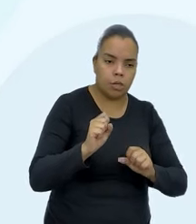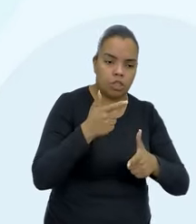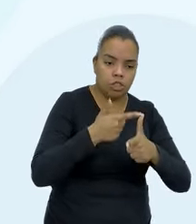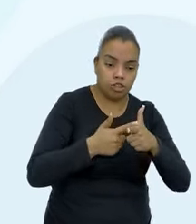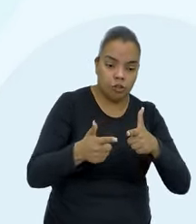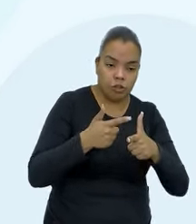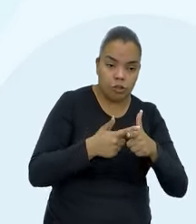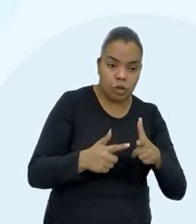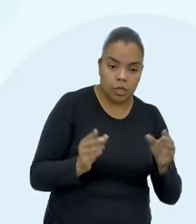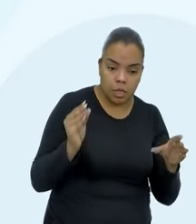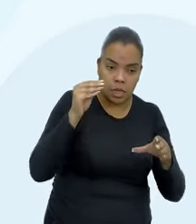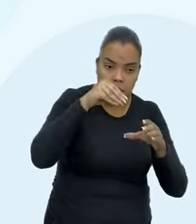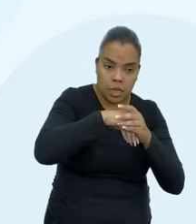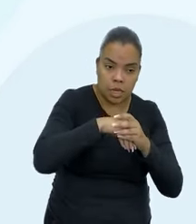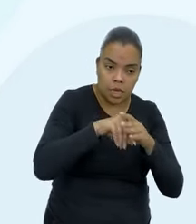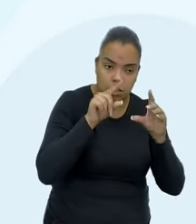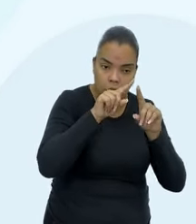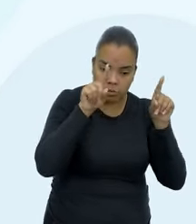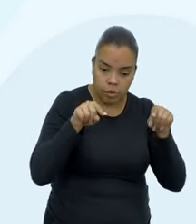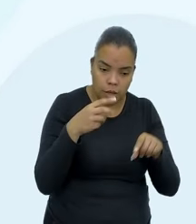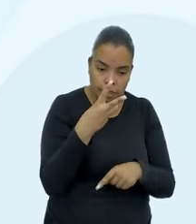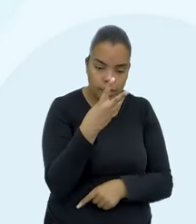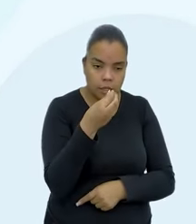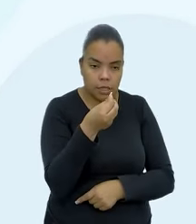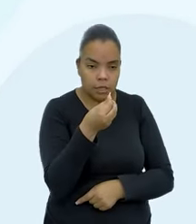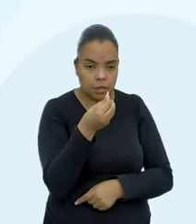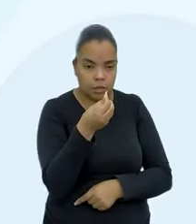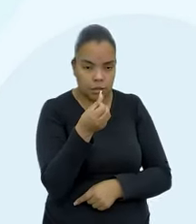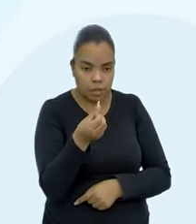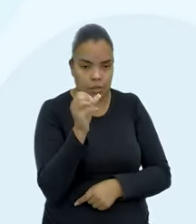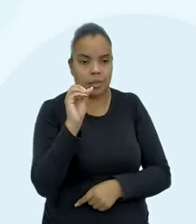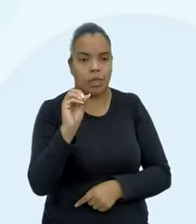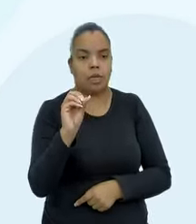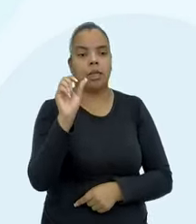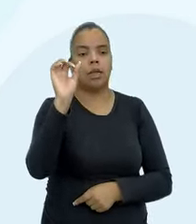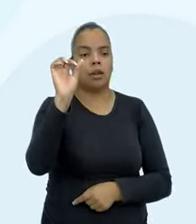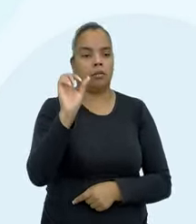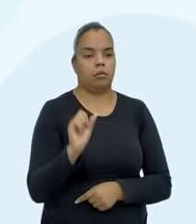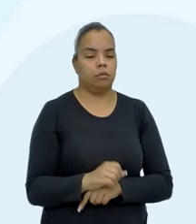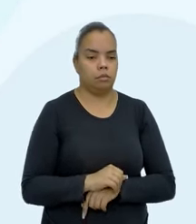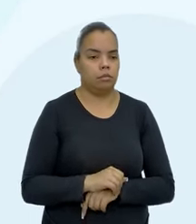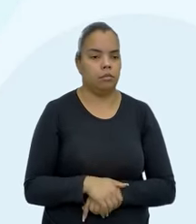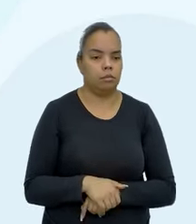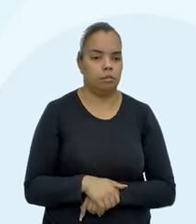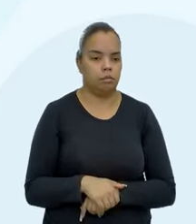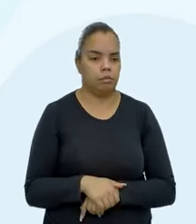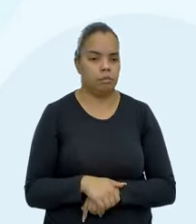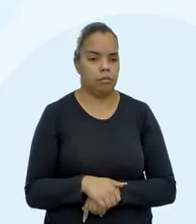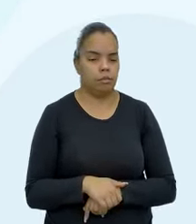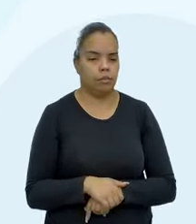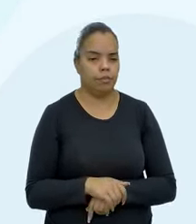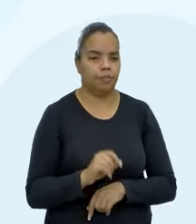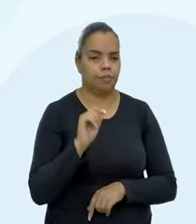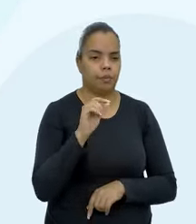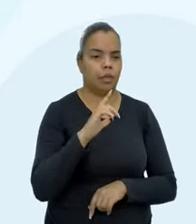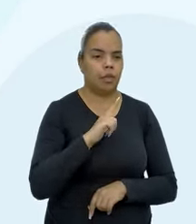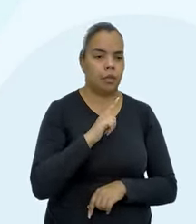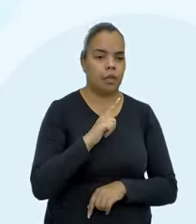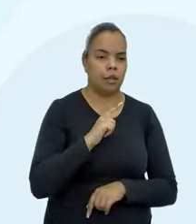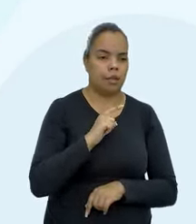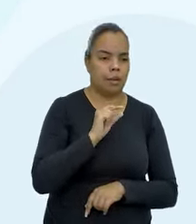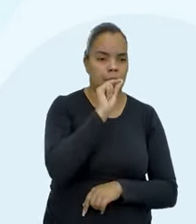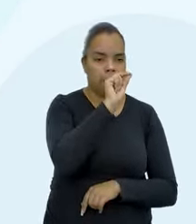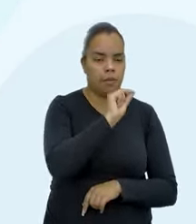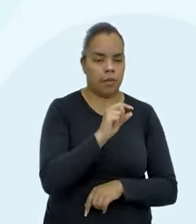divisores dentro do 360 graus né a maior quantidade né quando eu trabalho